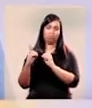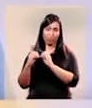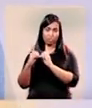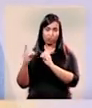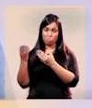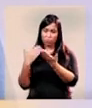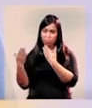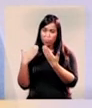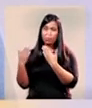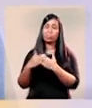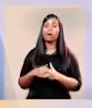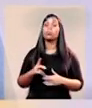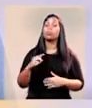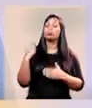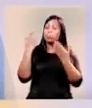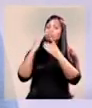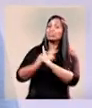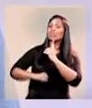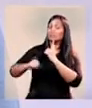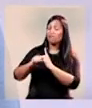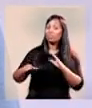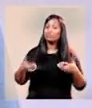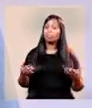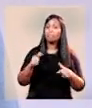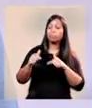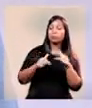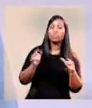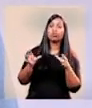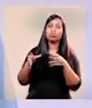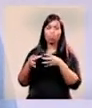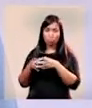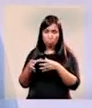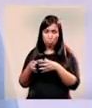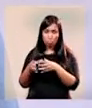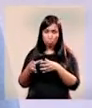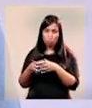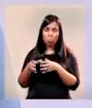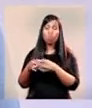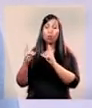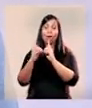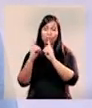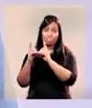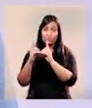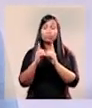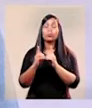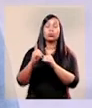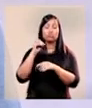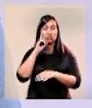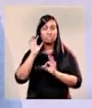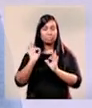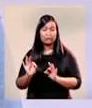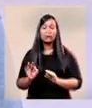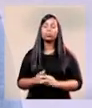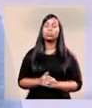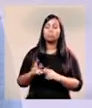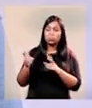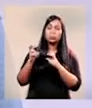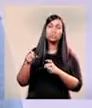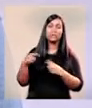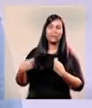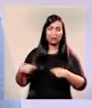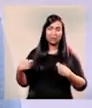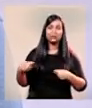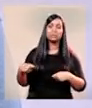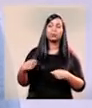Nós trabalhamos com a psicologia social. Então, nós trabalhamos com um grupo, atendimentos pontuais, identificado